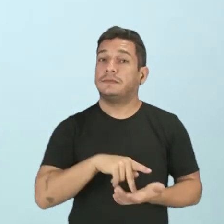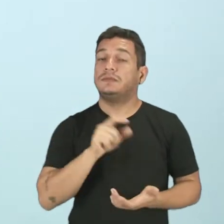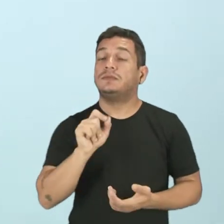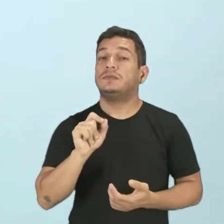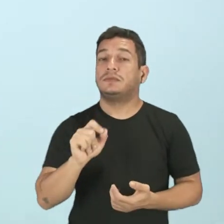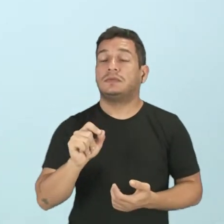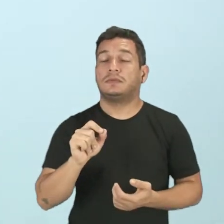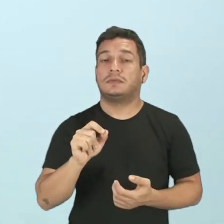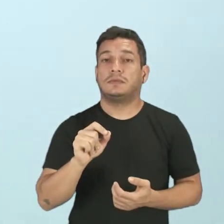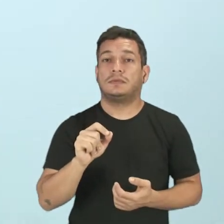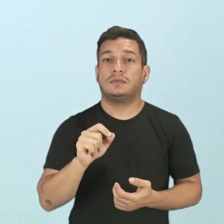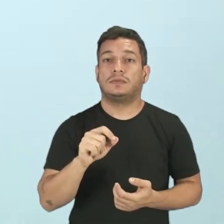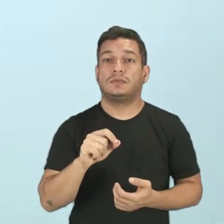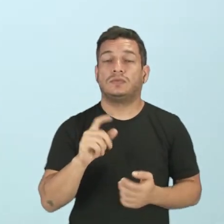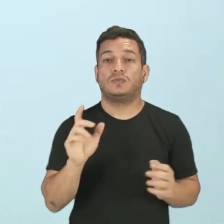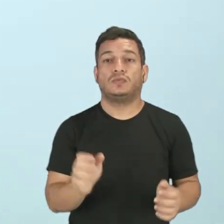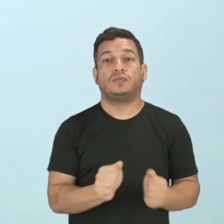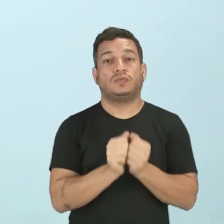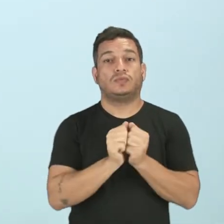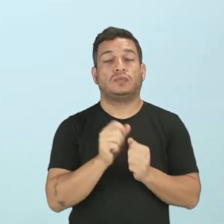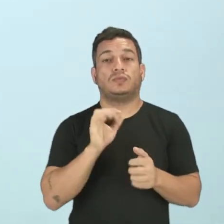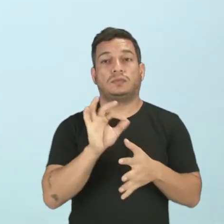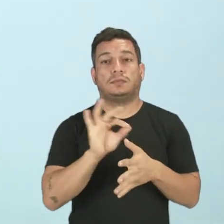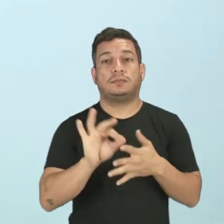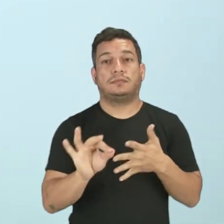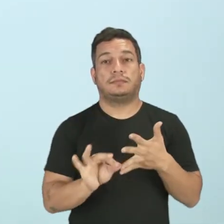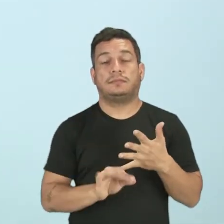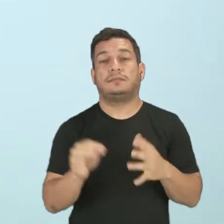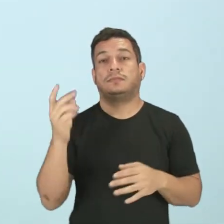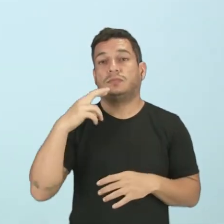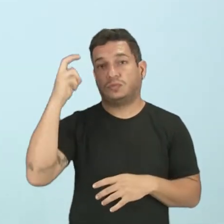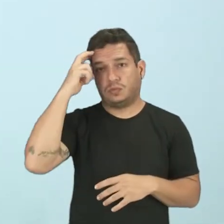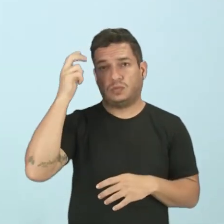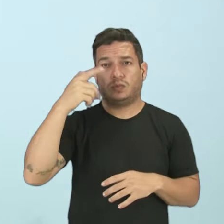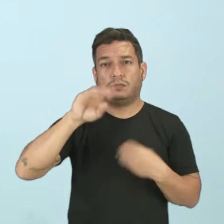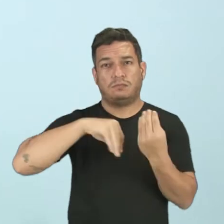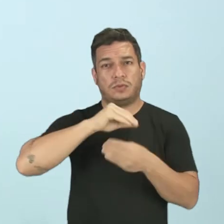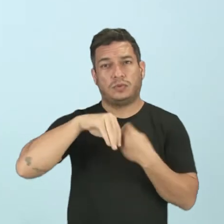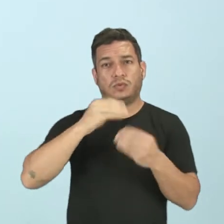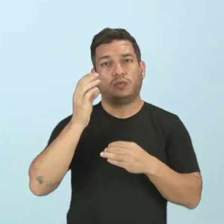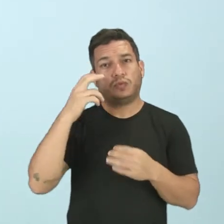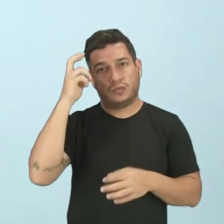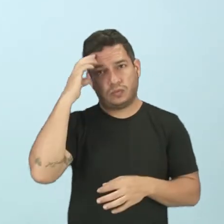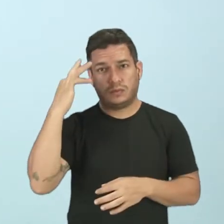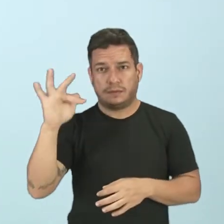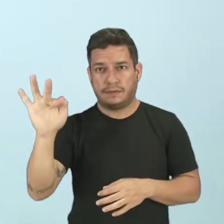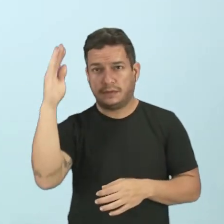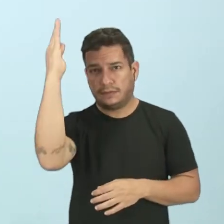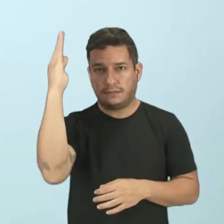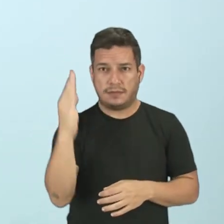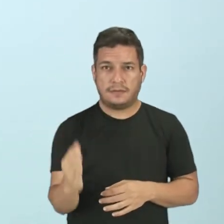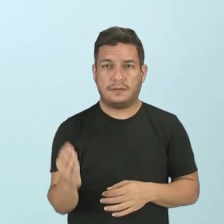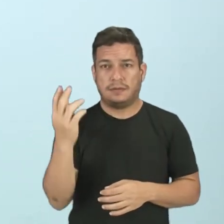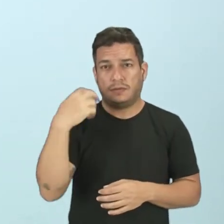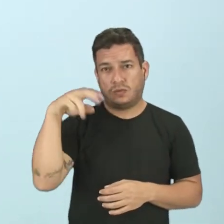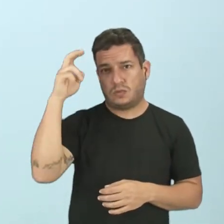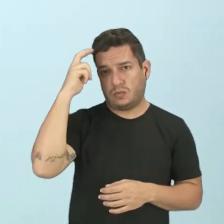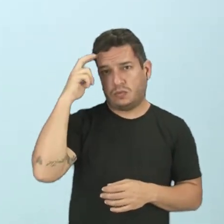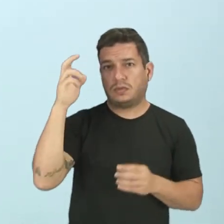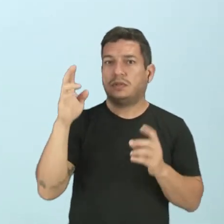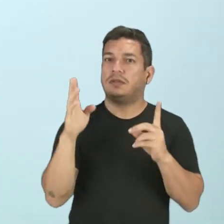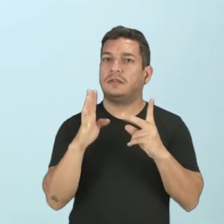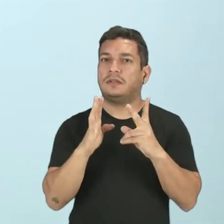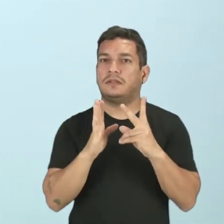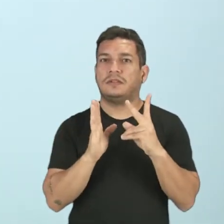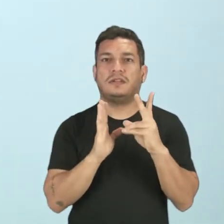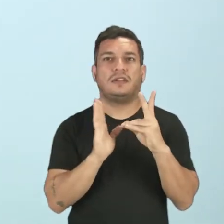a gente juntou aspectos de uma cultura de outra, misturou cultura francesa com cultura brasileira, cultura indígena com